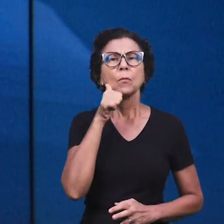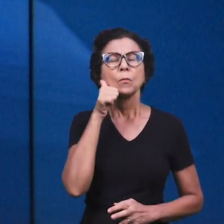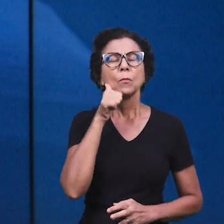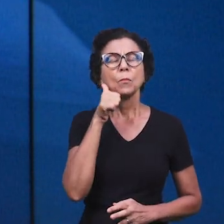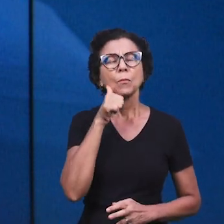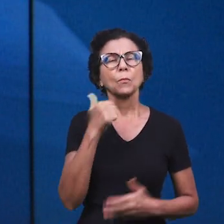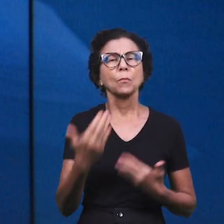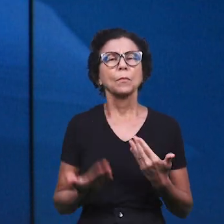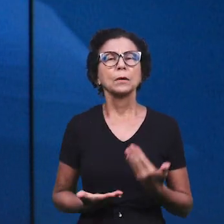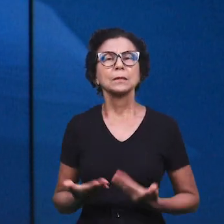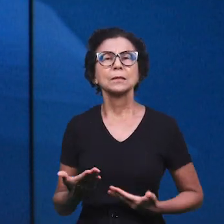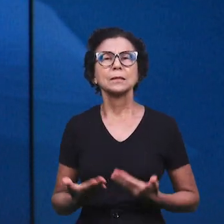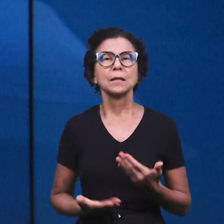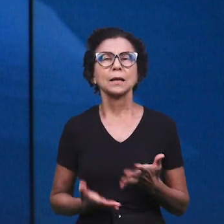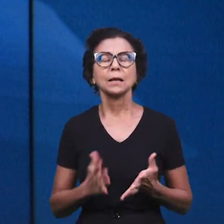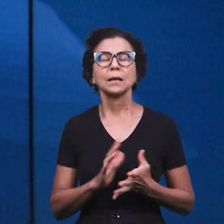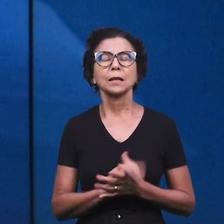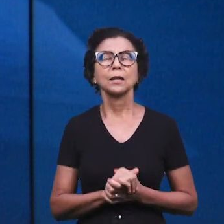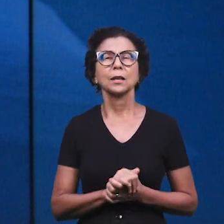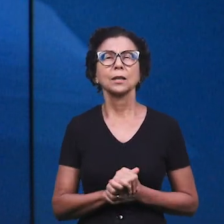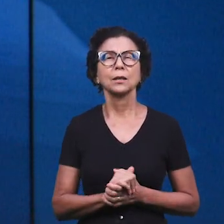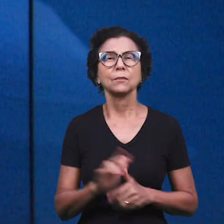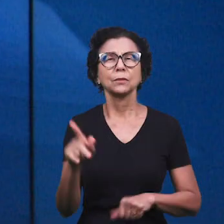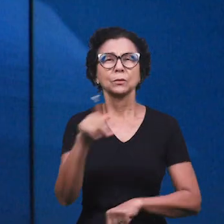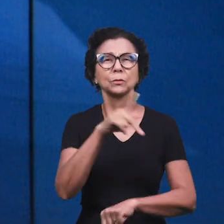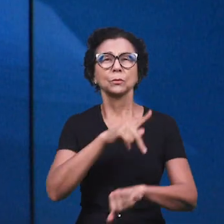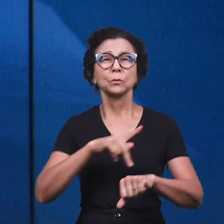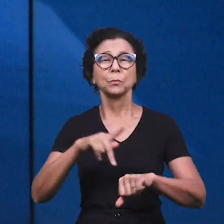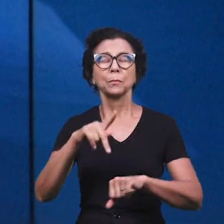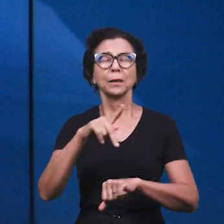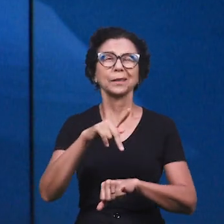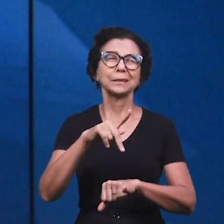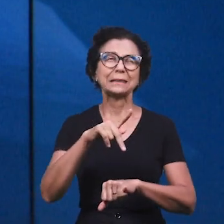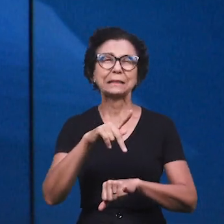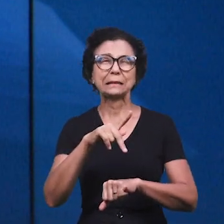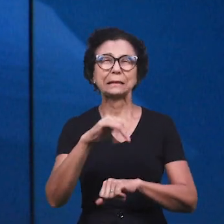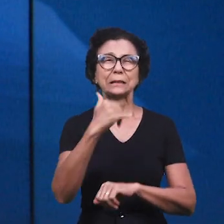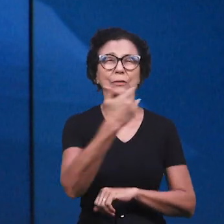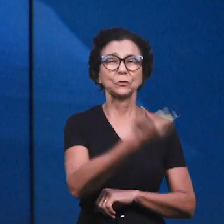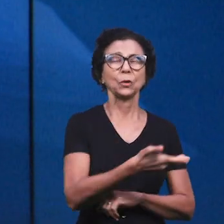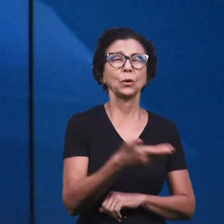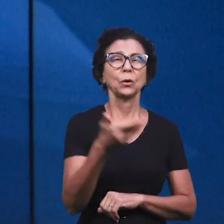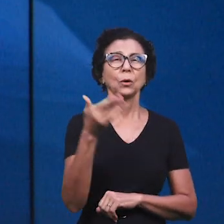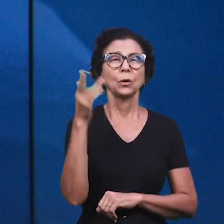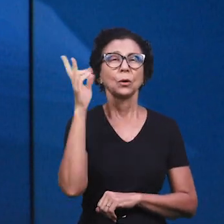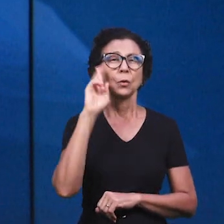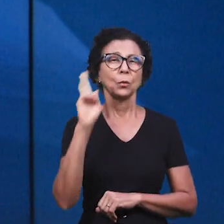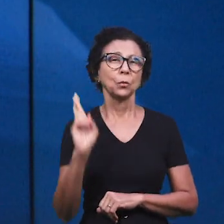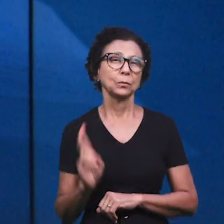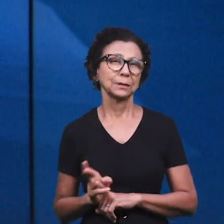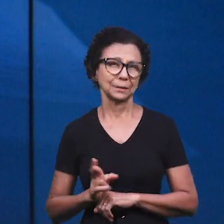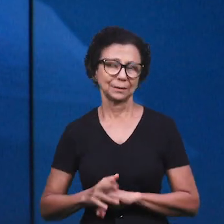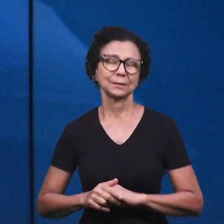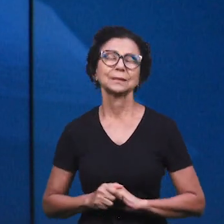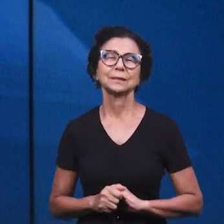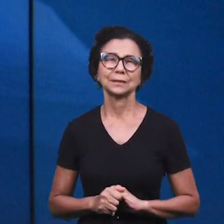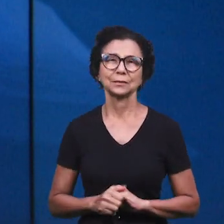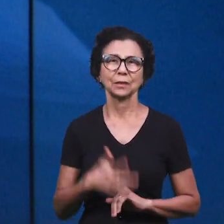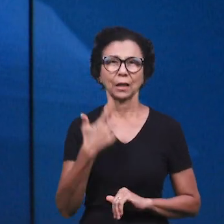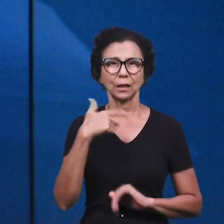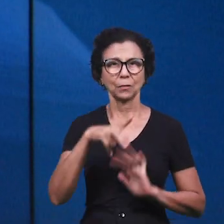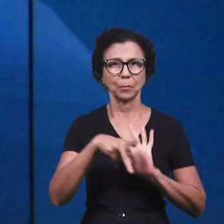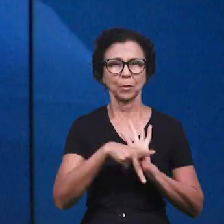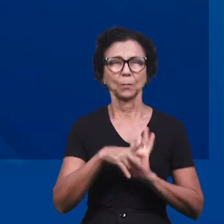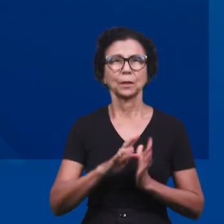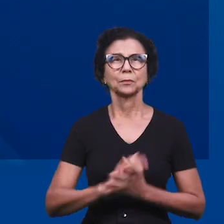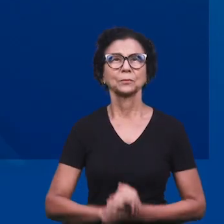igreja ligada a nós lá em Kirov. Kirov fica na região lá da Rússia. Ela vai nos dar a resposta em língua